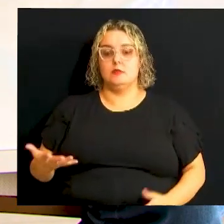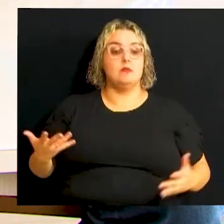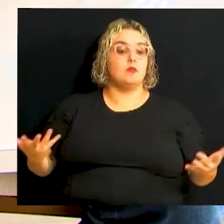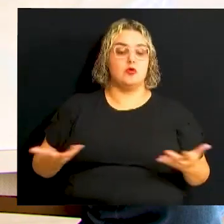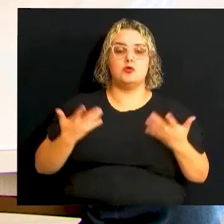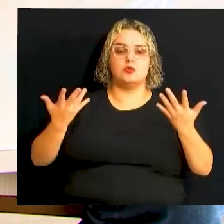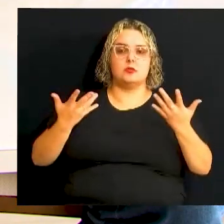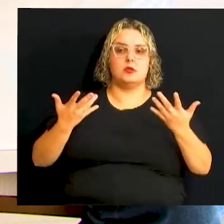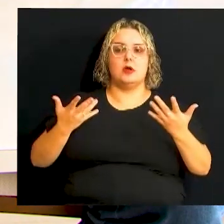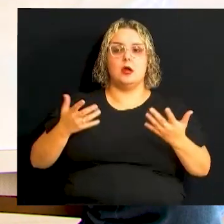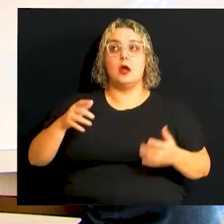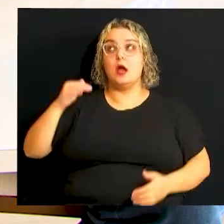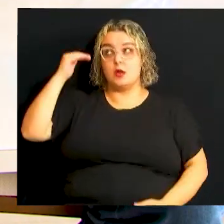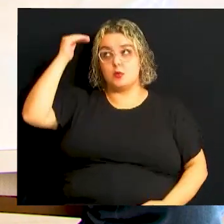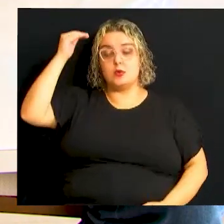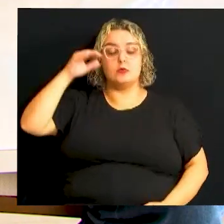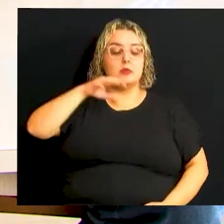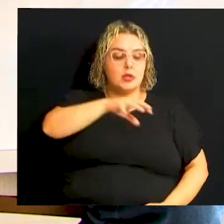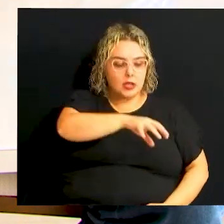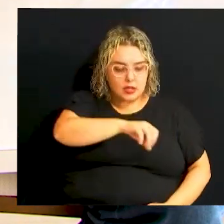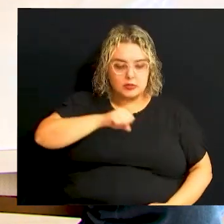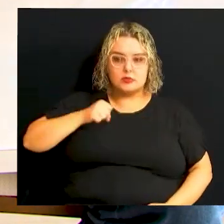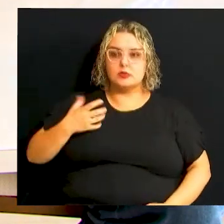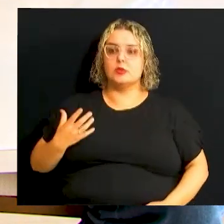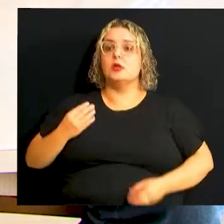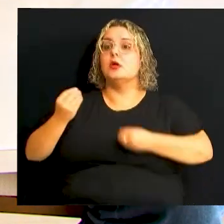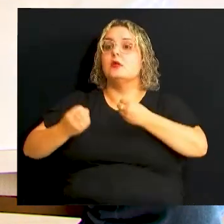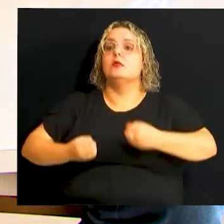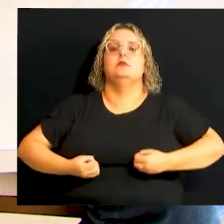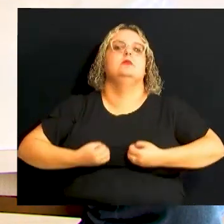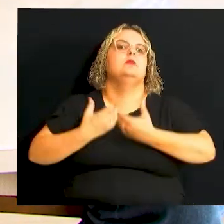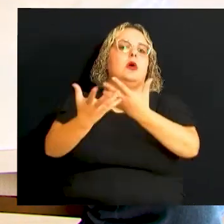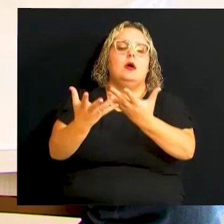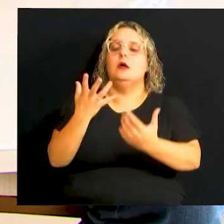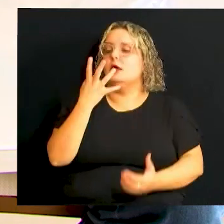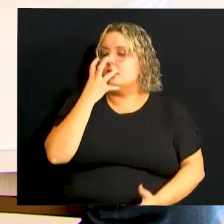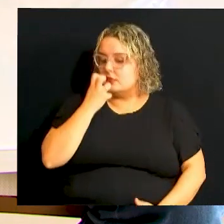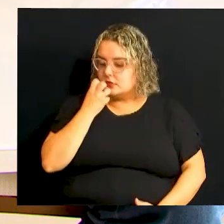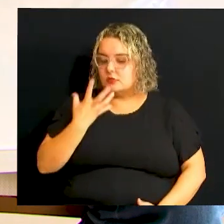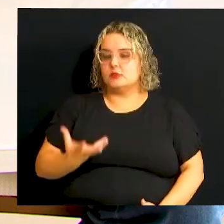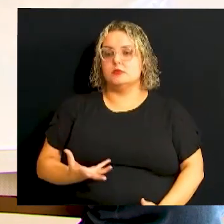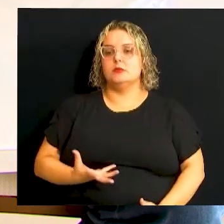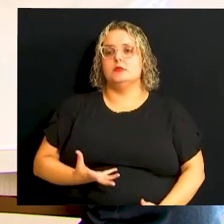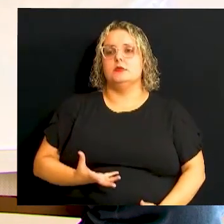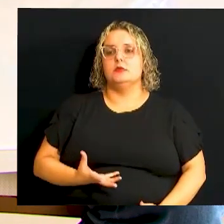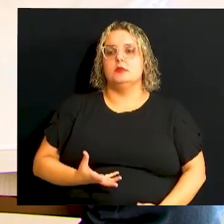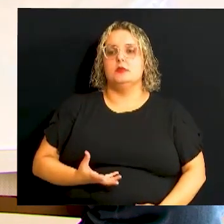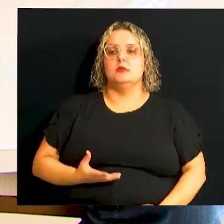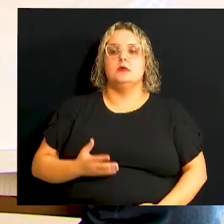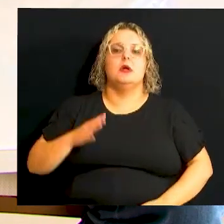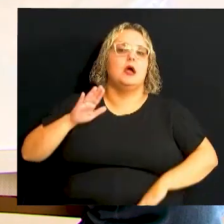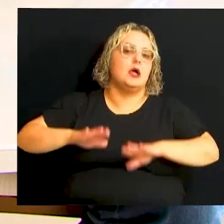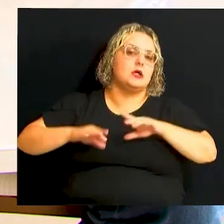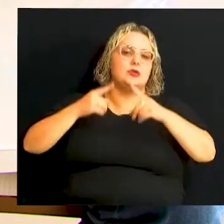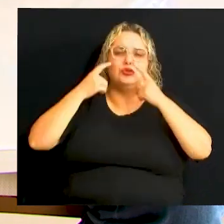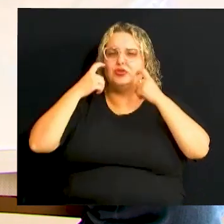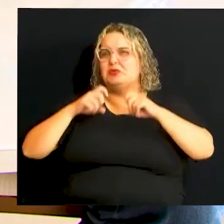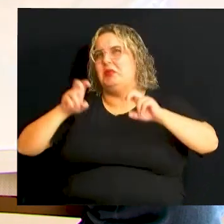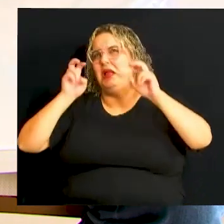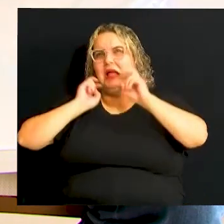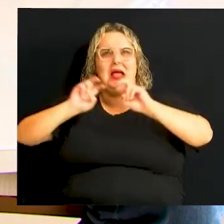muita motivação. E como que ela vai externalizar a frustração dela? Às